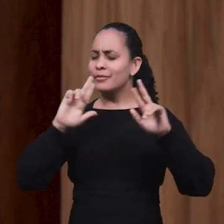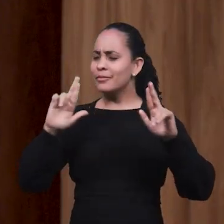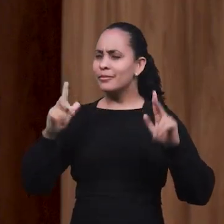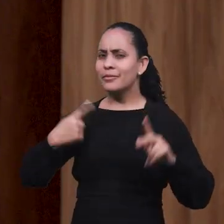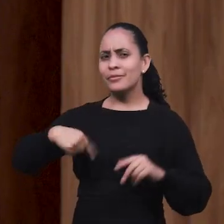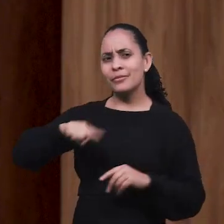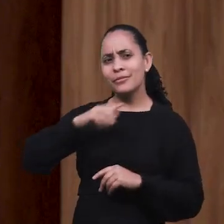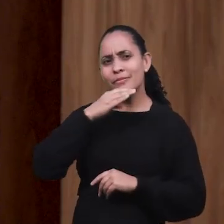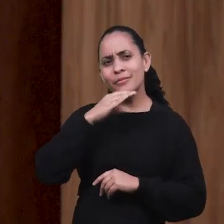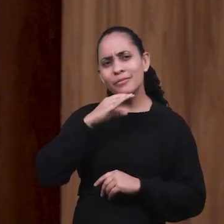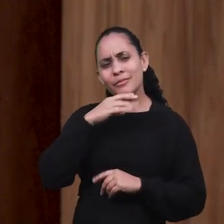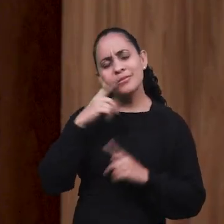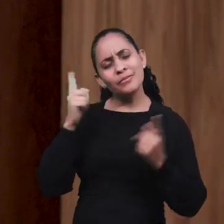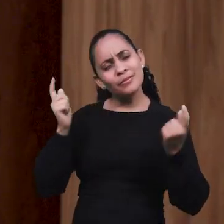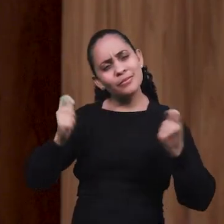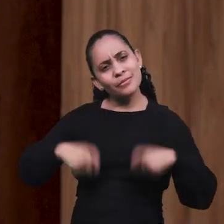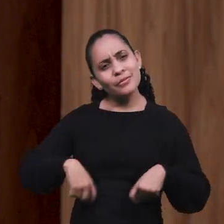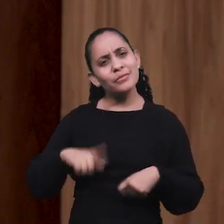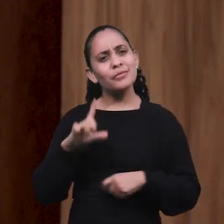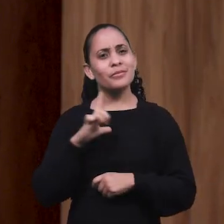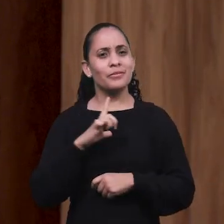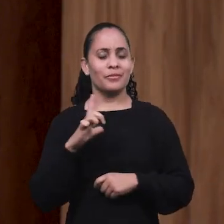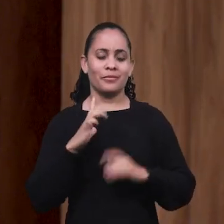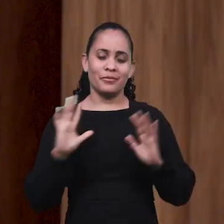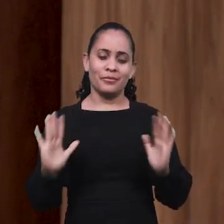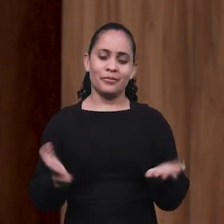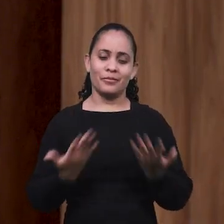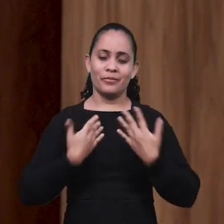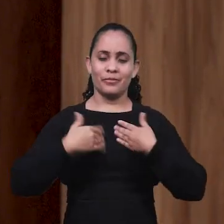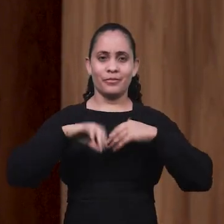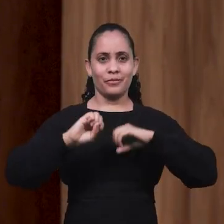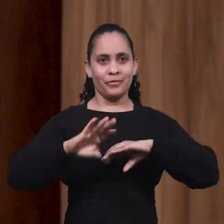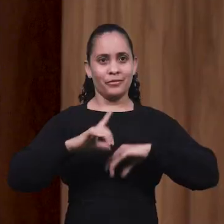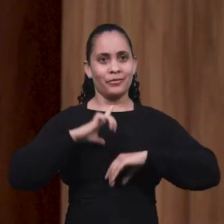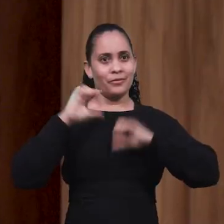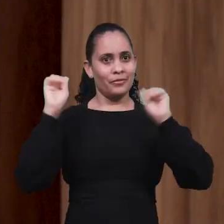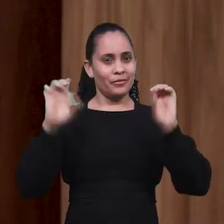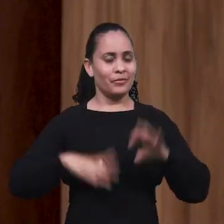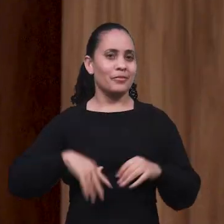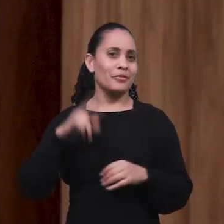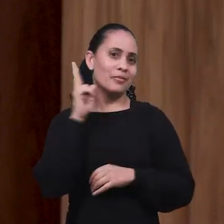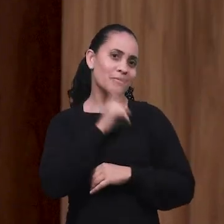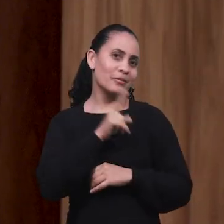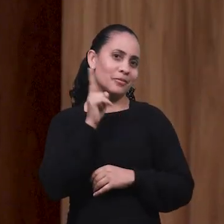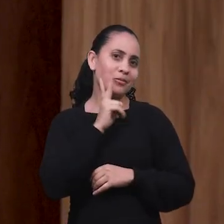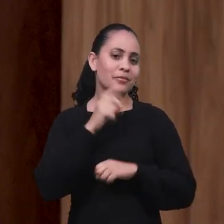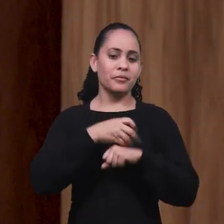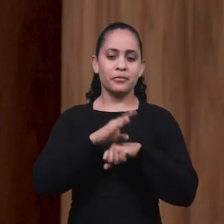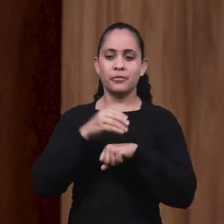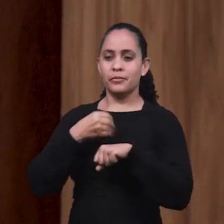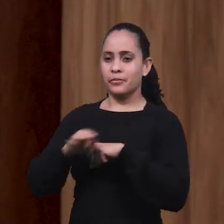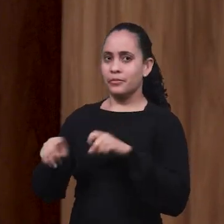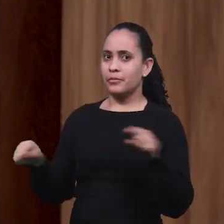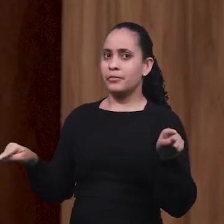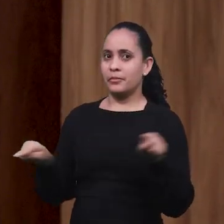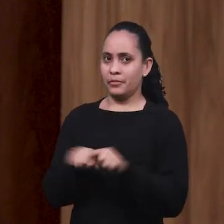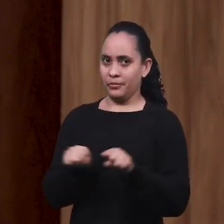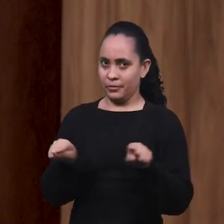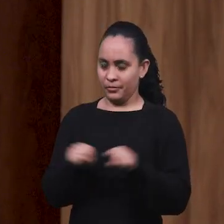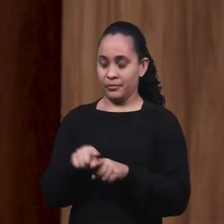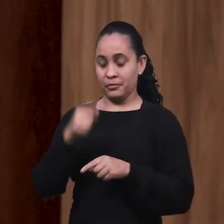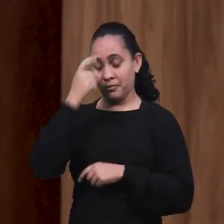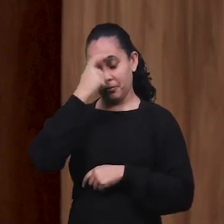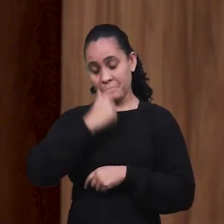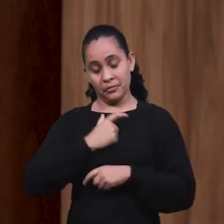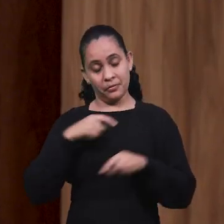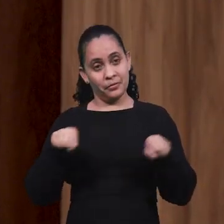seu conhecimento poderão receber esse ensino e ser beneficiadas. Então, lembre-se, compartilhe o conteúdo, porque assim como